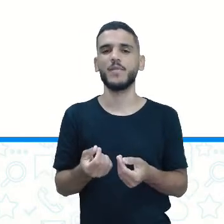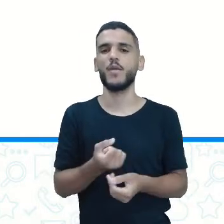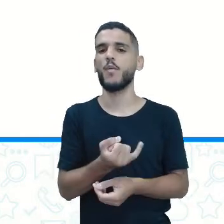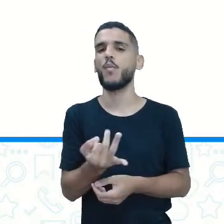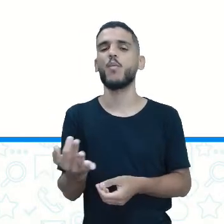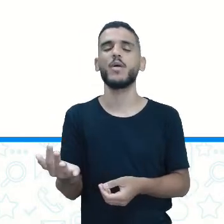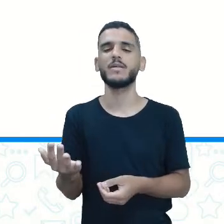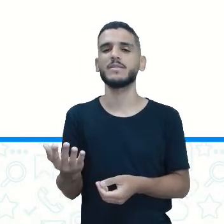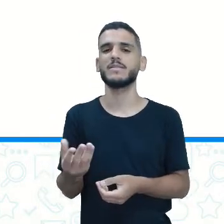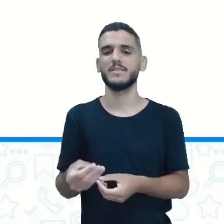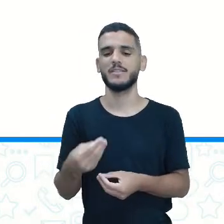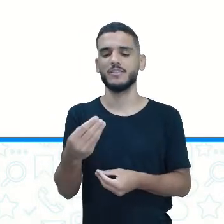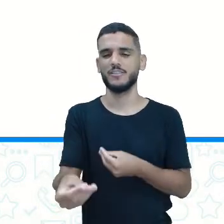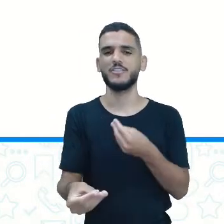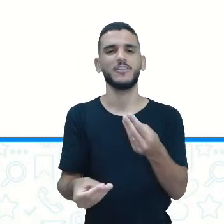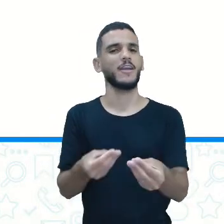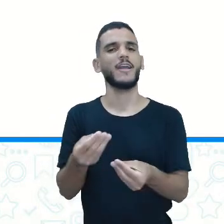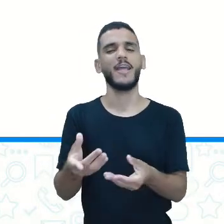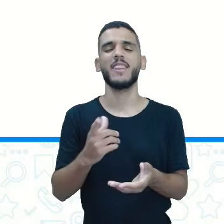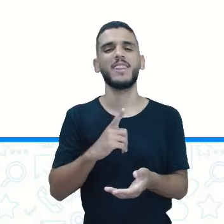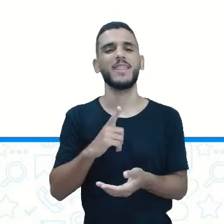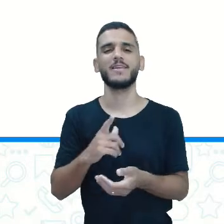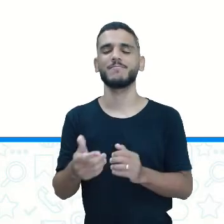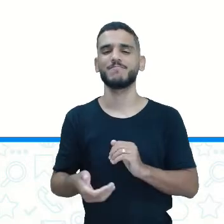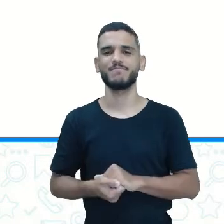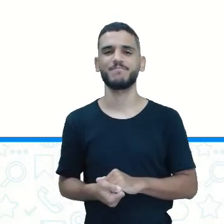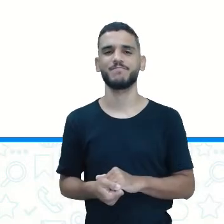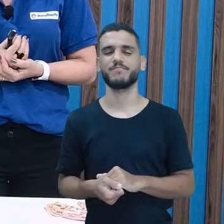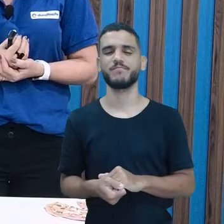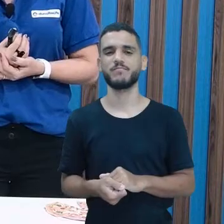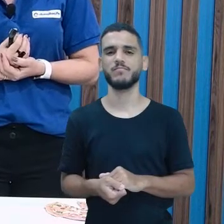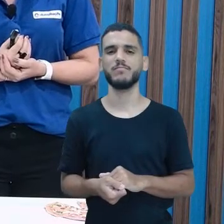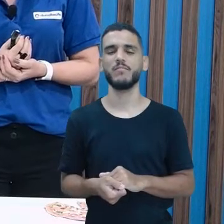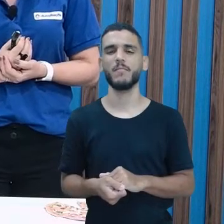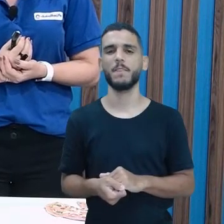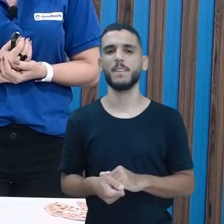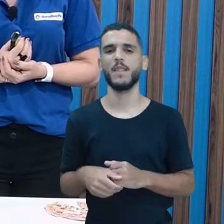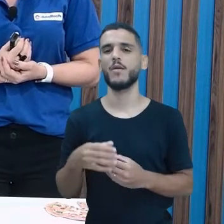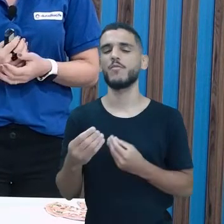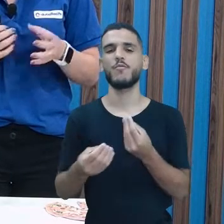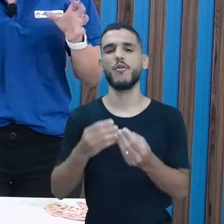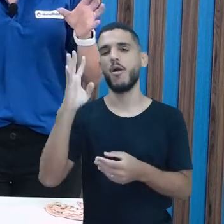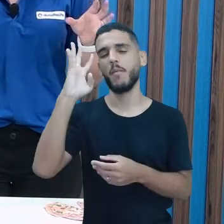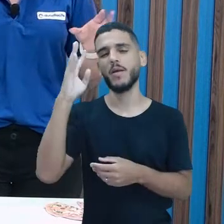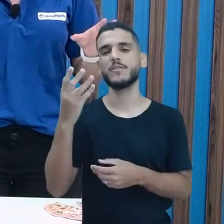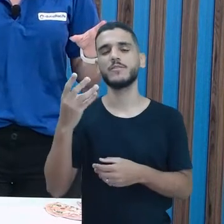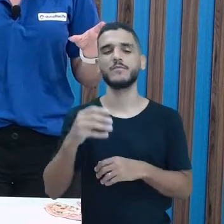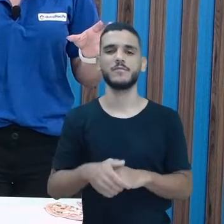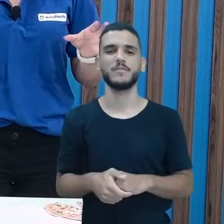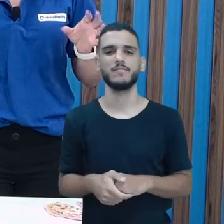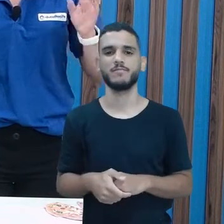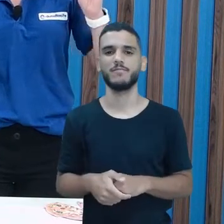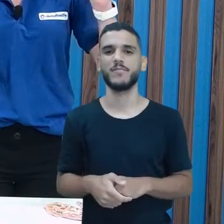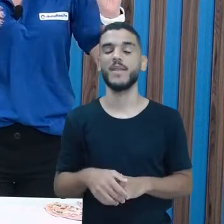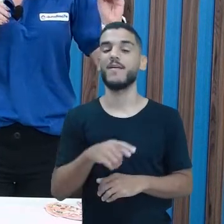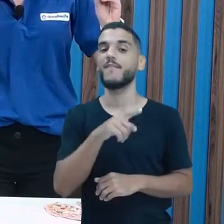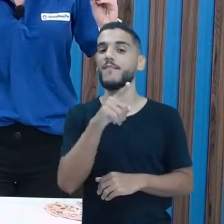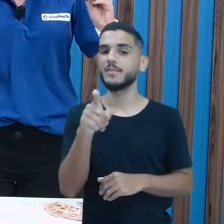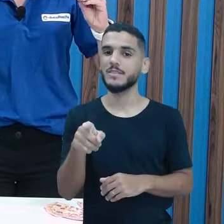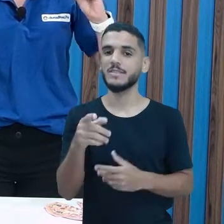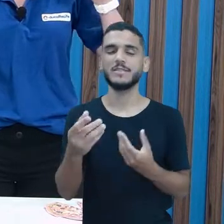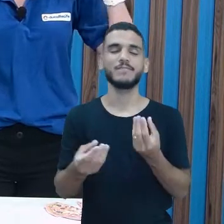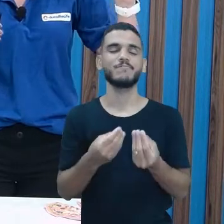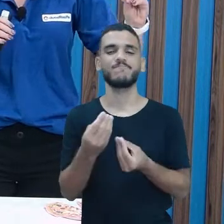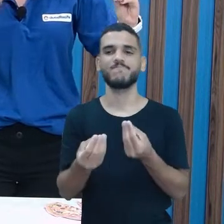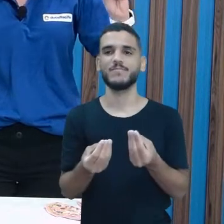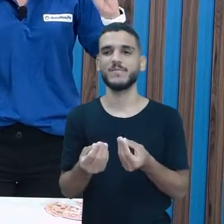cartas cada uma irá ficar. Como é que a gente faz para resolver esse problema? Você pode fazer uma